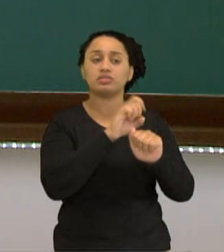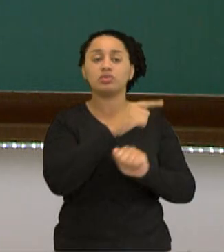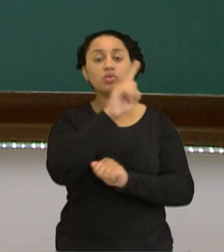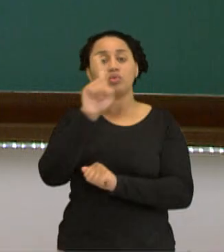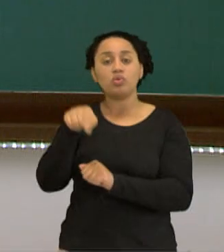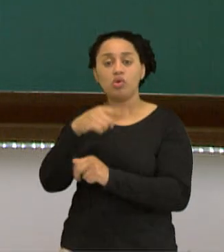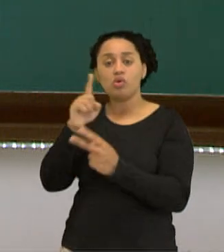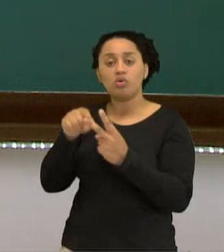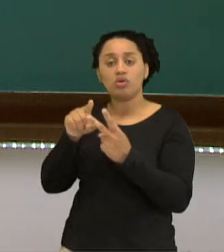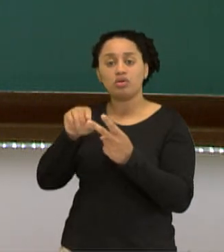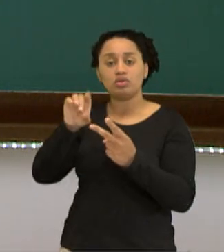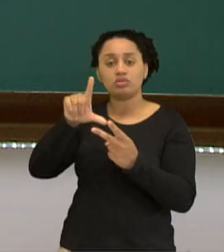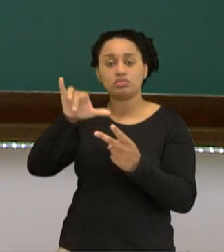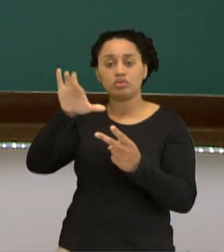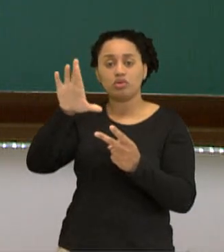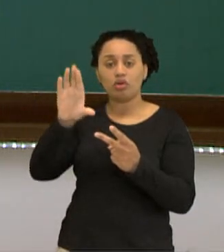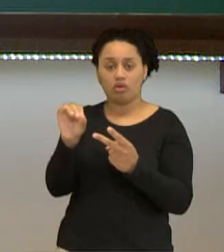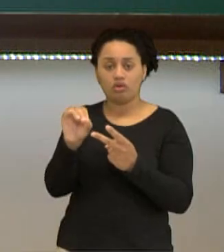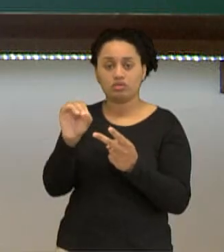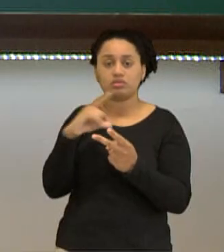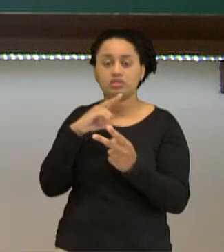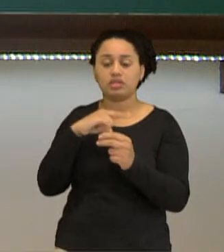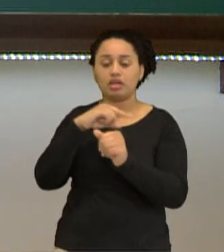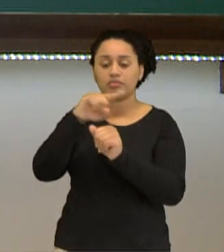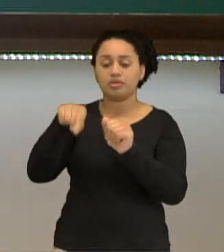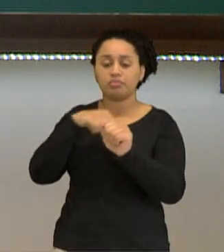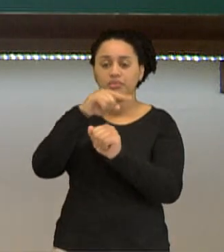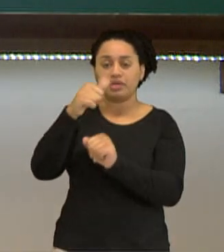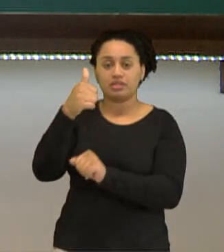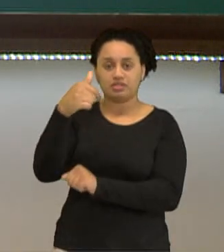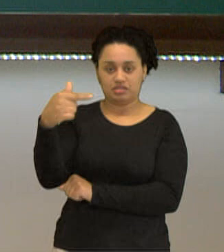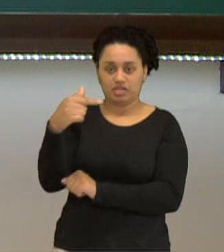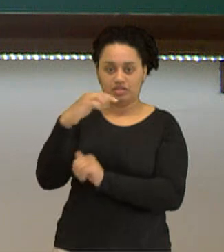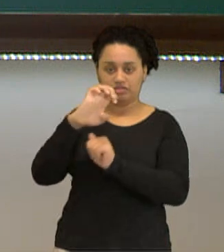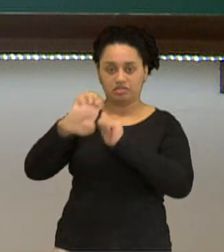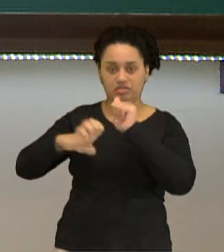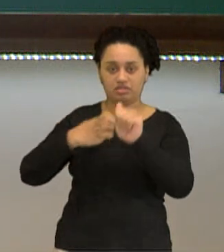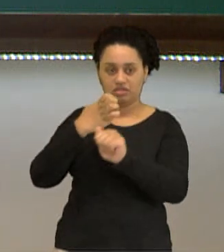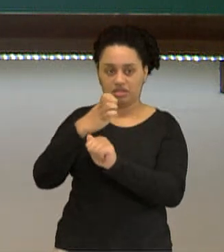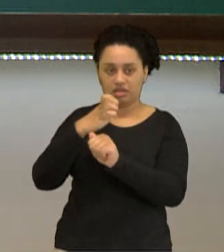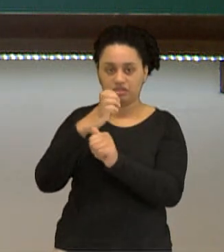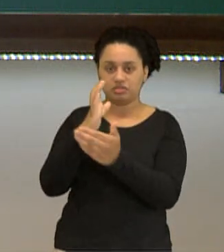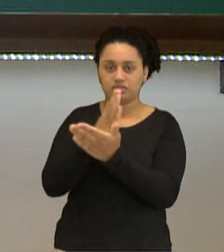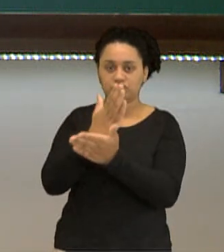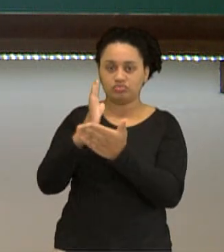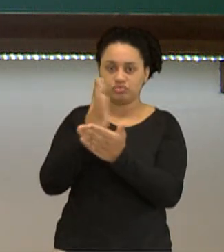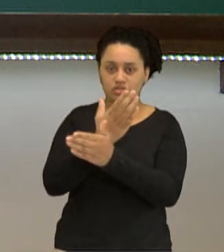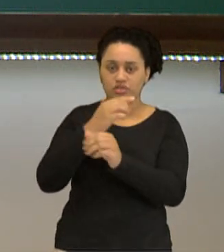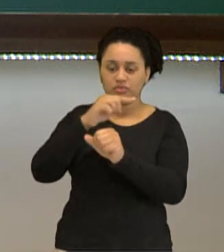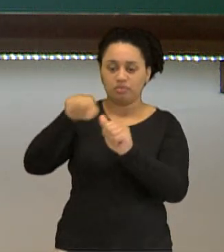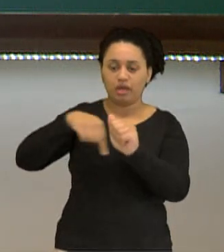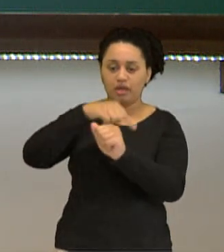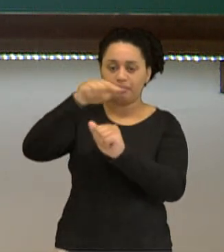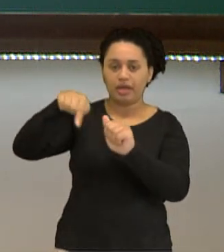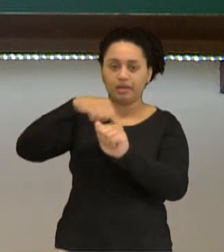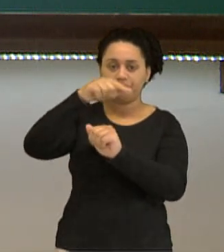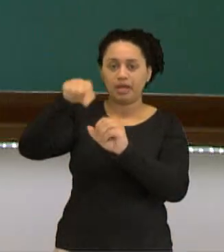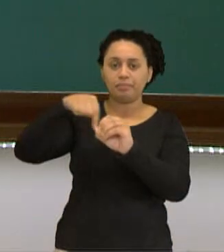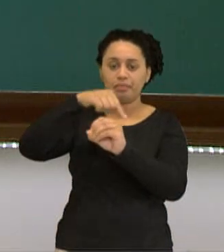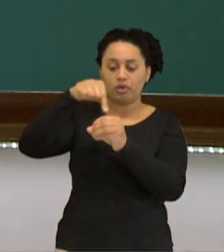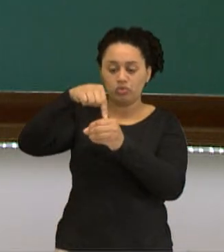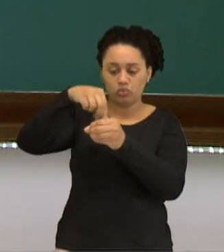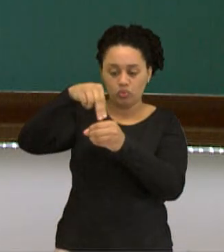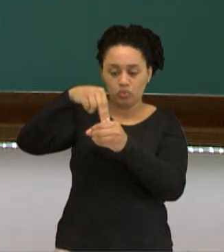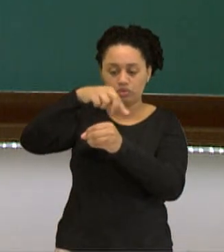elemento, o cloro, ele tem 17 elétrons, distribuídos nas camadas eletrônicas, a